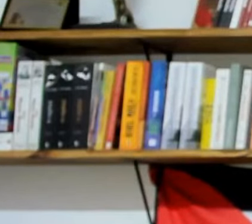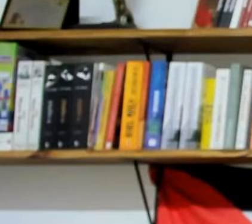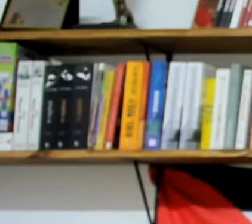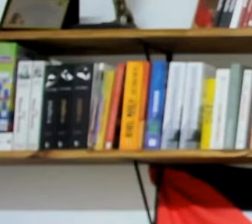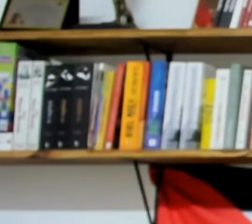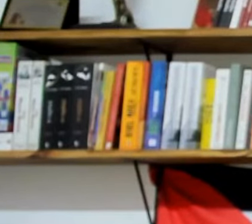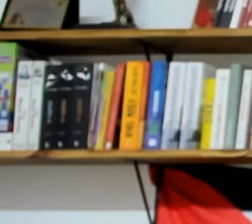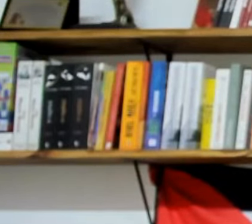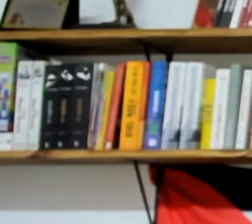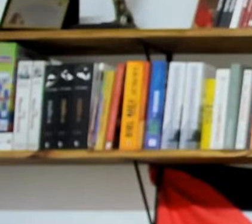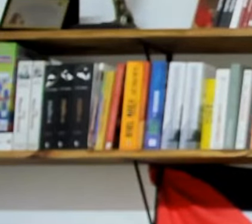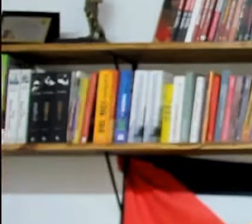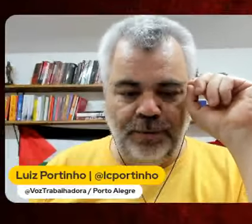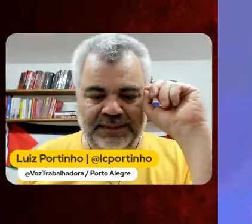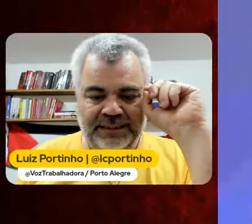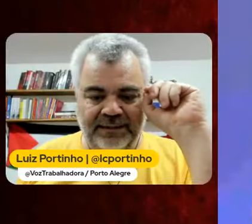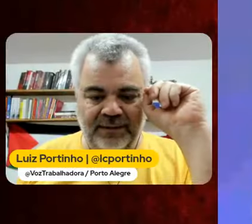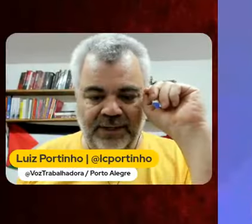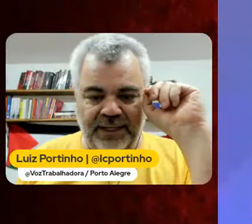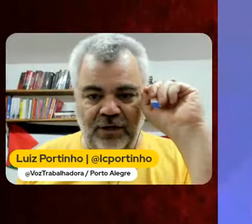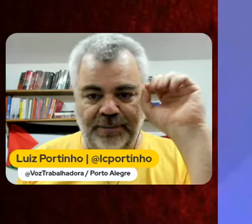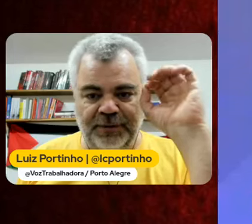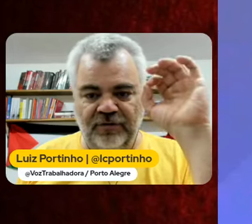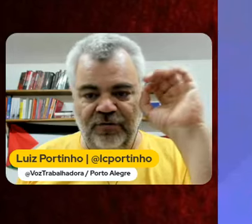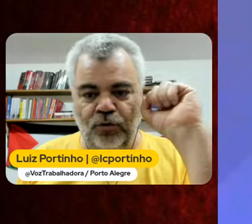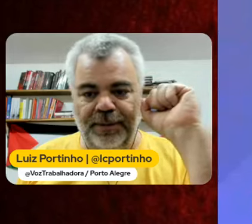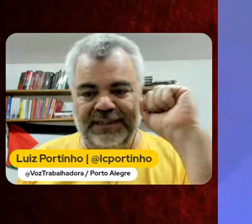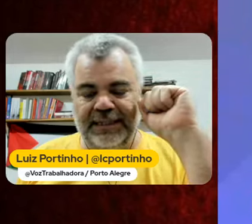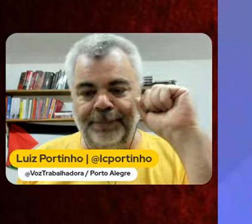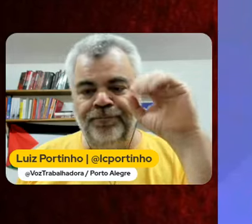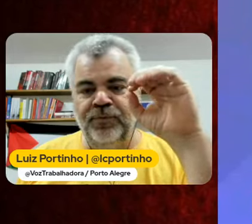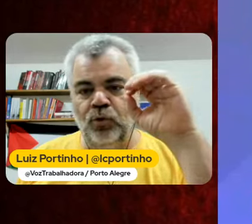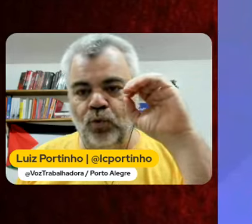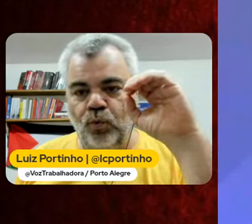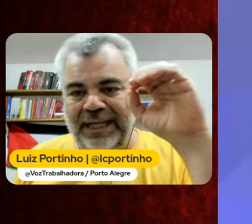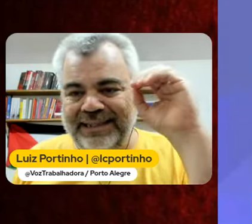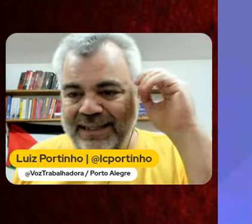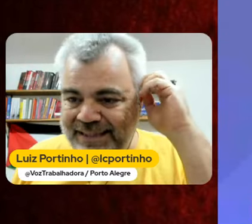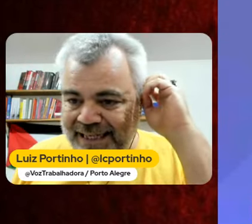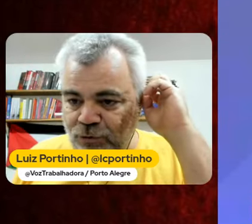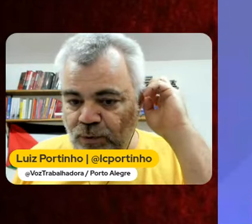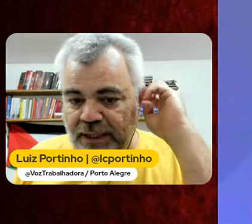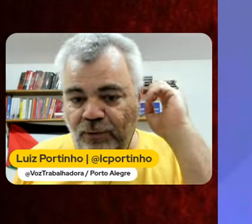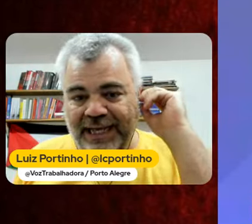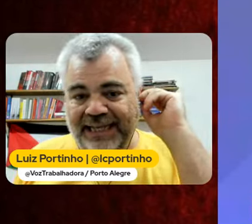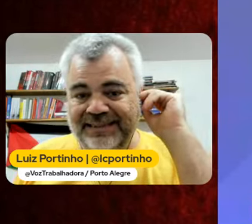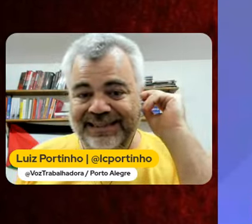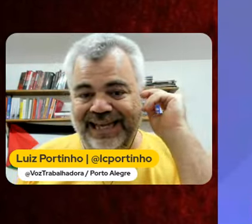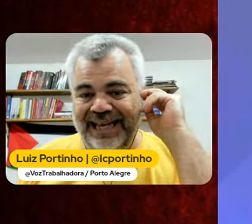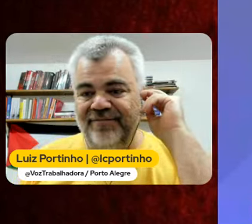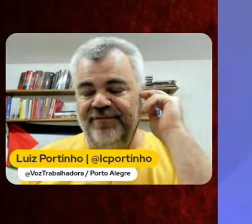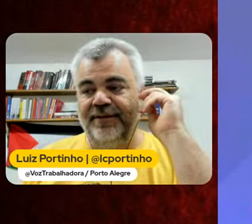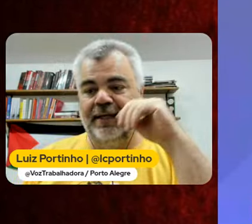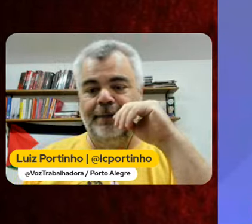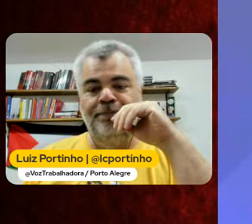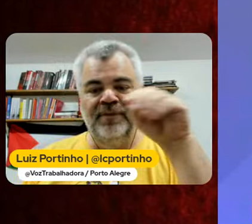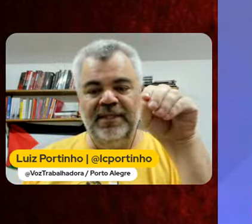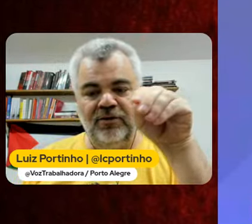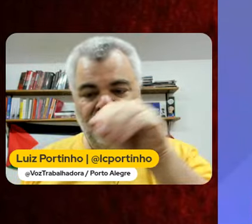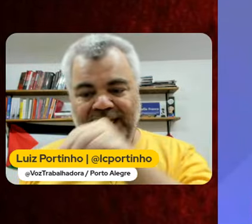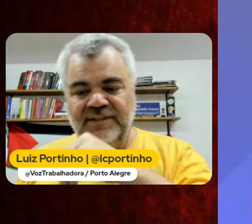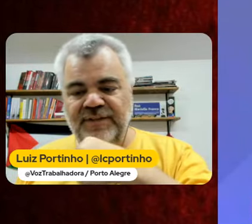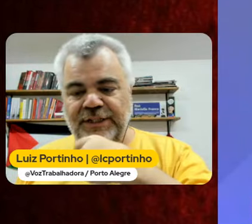análises interessantes. Mas vamos Tá. começar aqui, ó, pessoal. Vamos começar com um atentado ao STF,